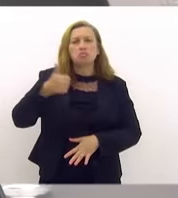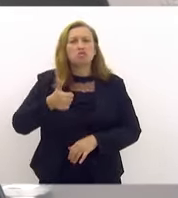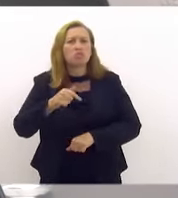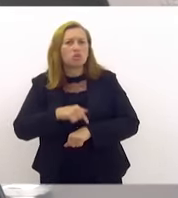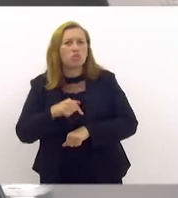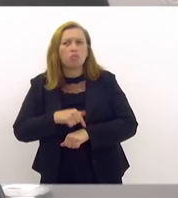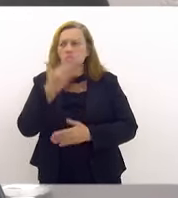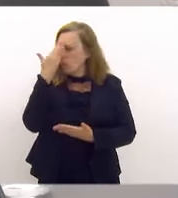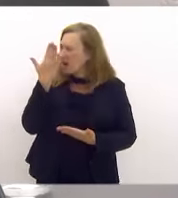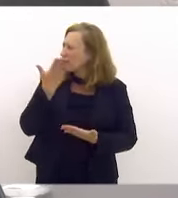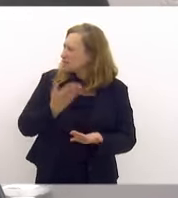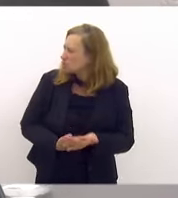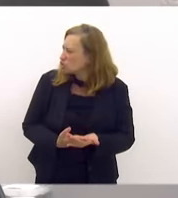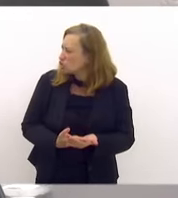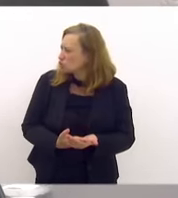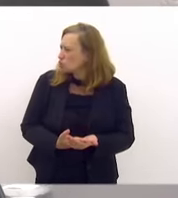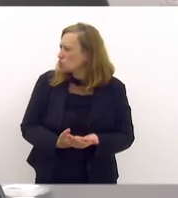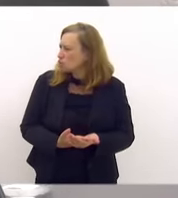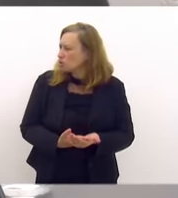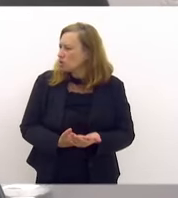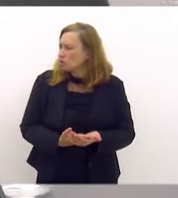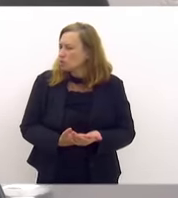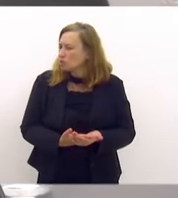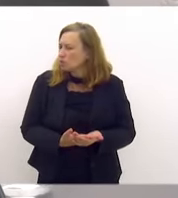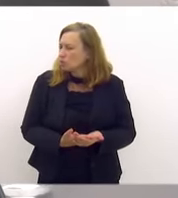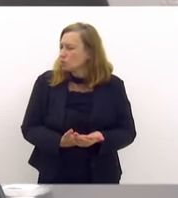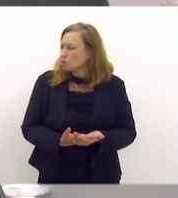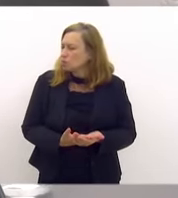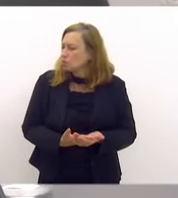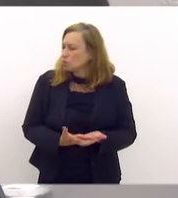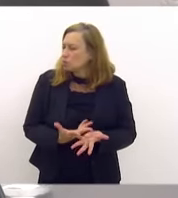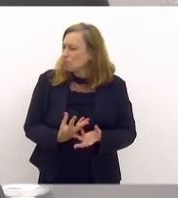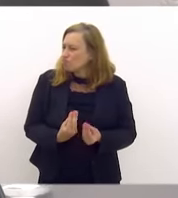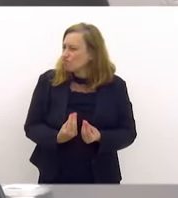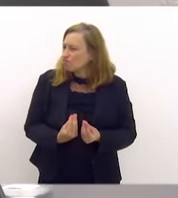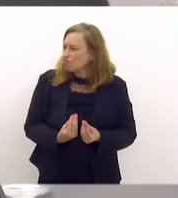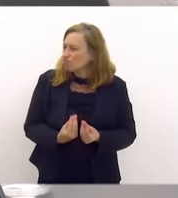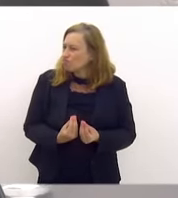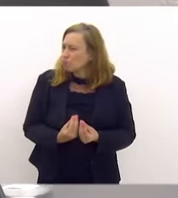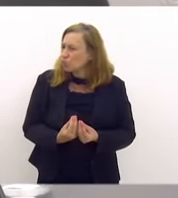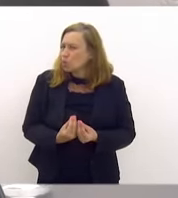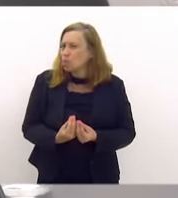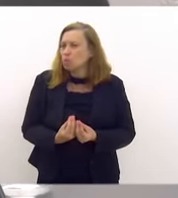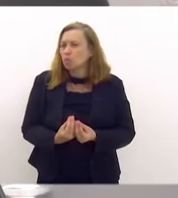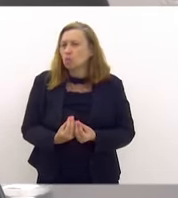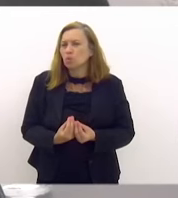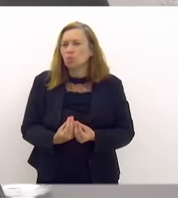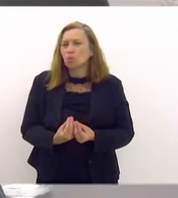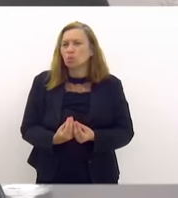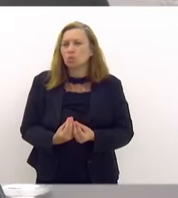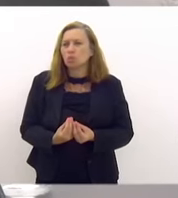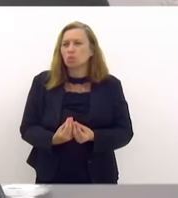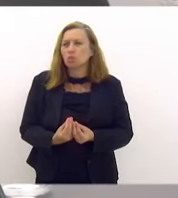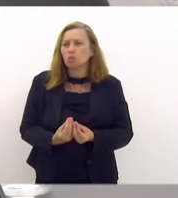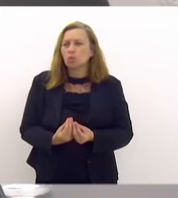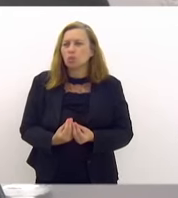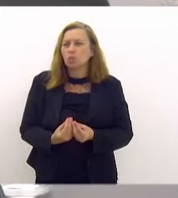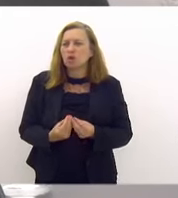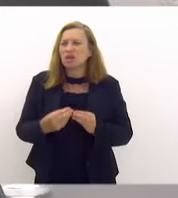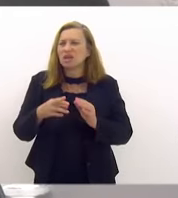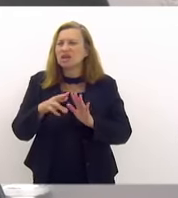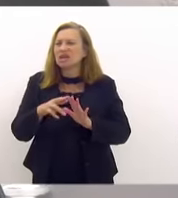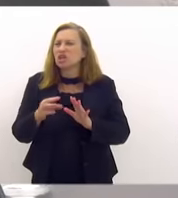momento eu acredito que fruto desse assim né o produto dessa essas novas